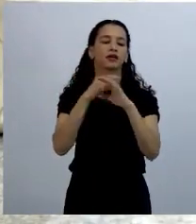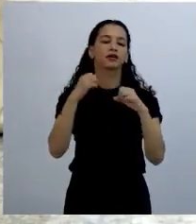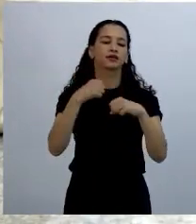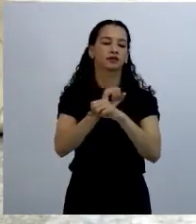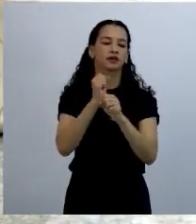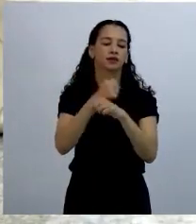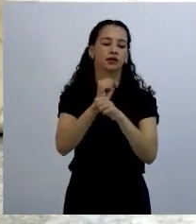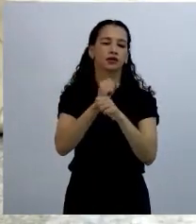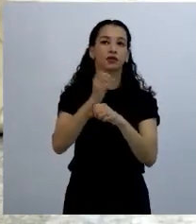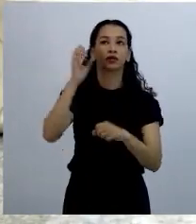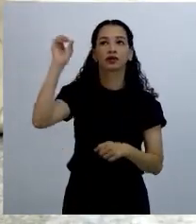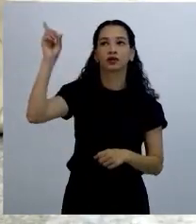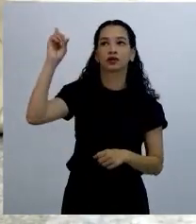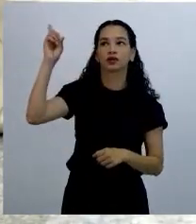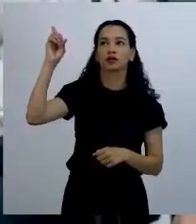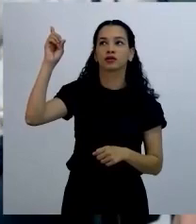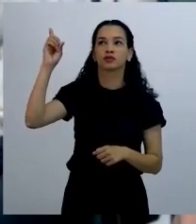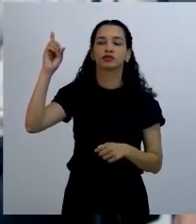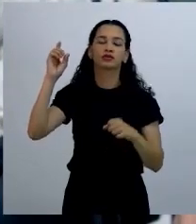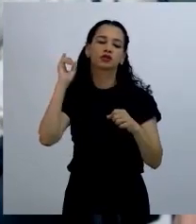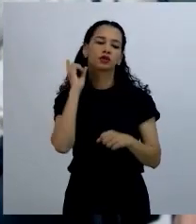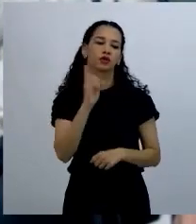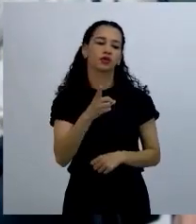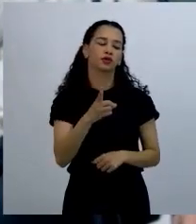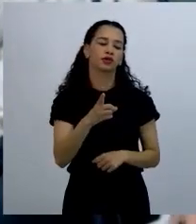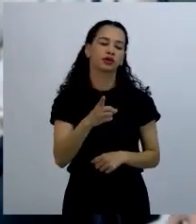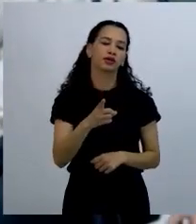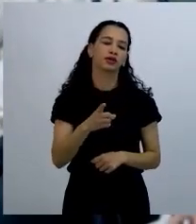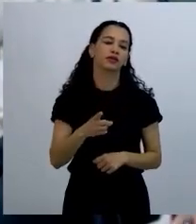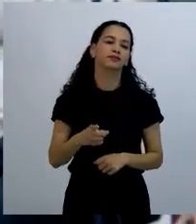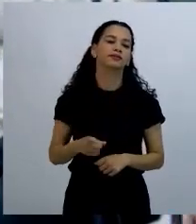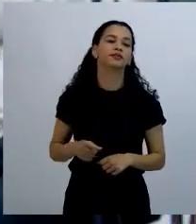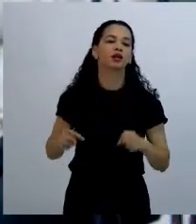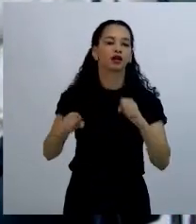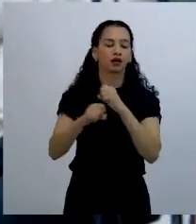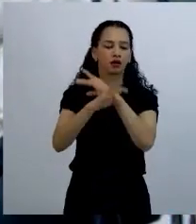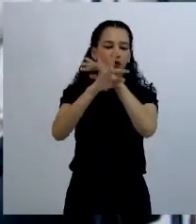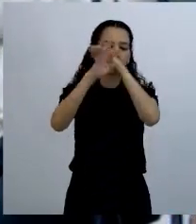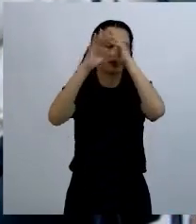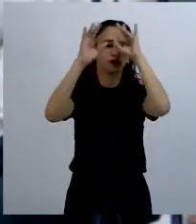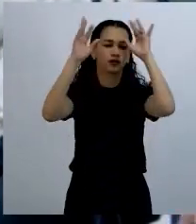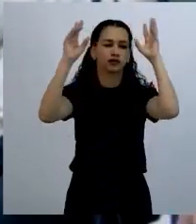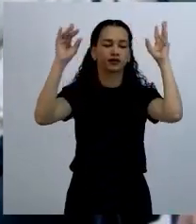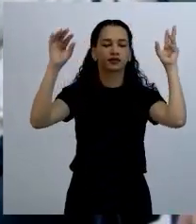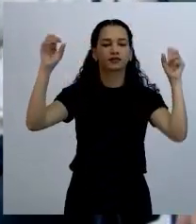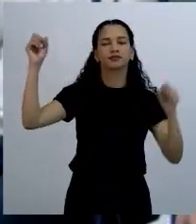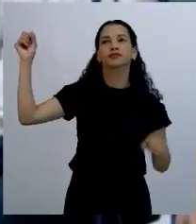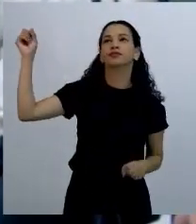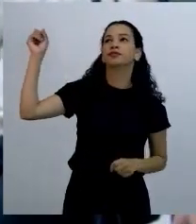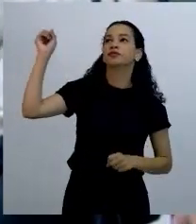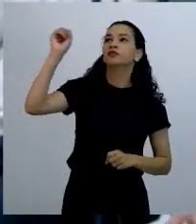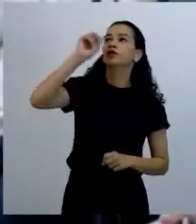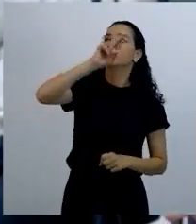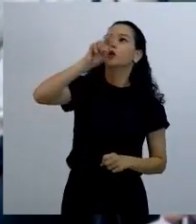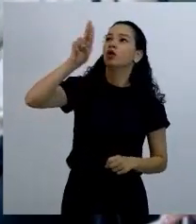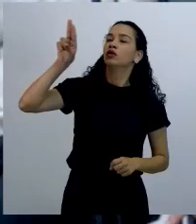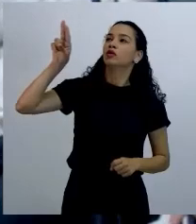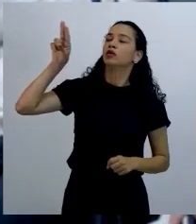nome engrandeça o senhor neste momento feche os seus olhos e se havia no seu coração medo